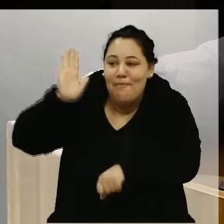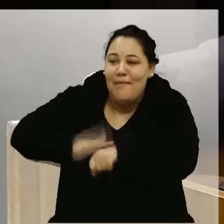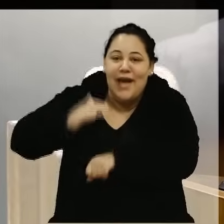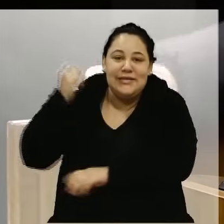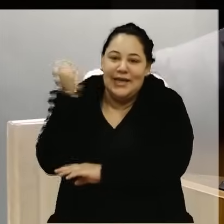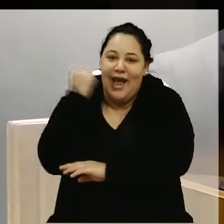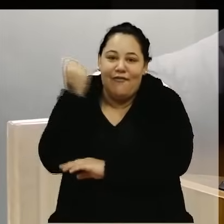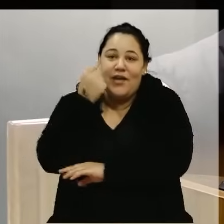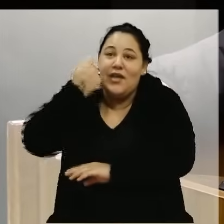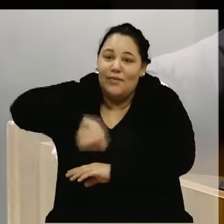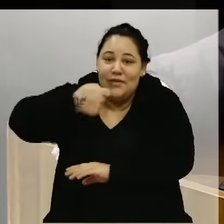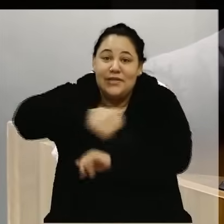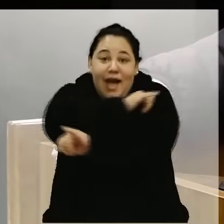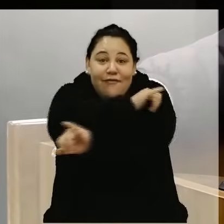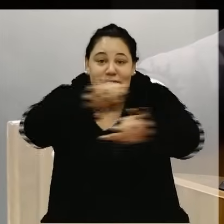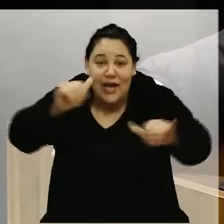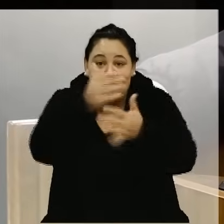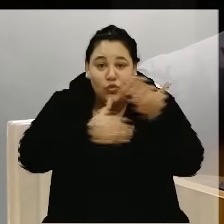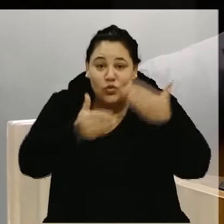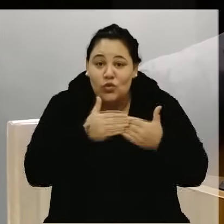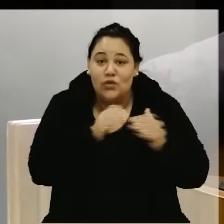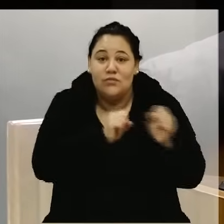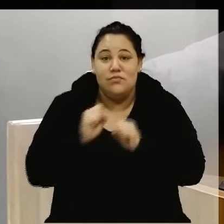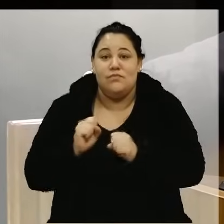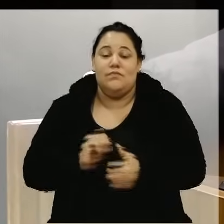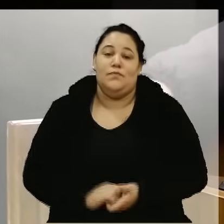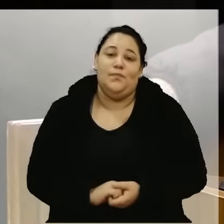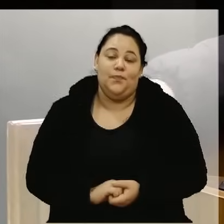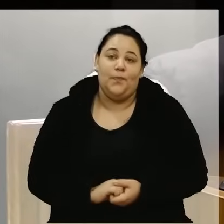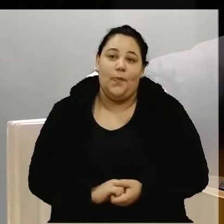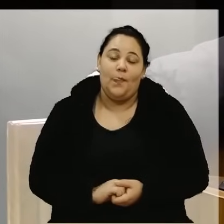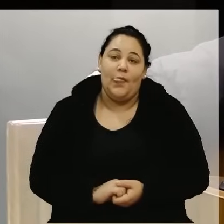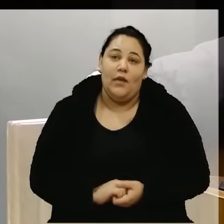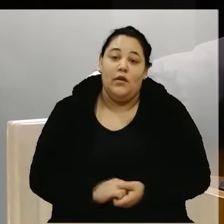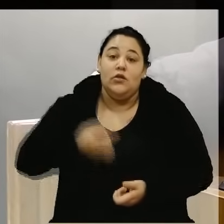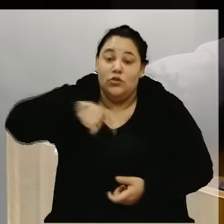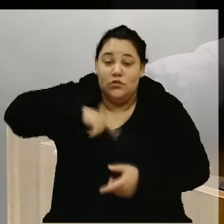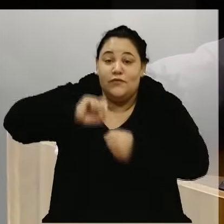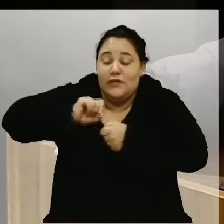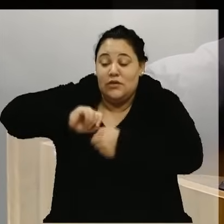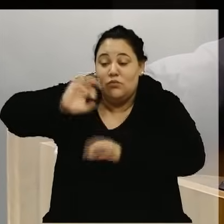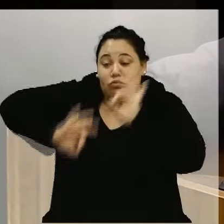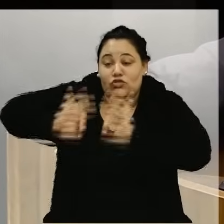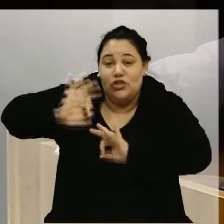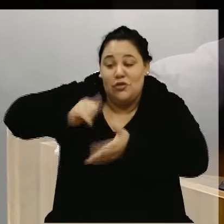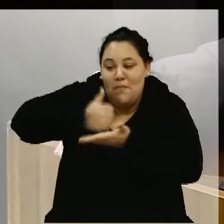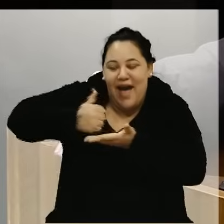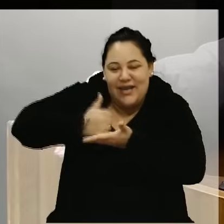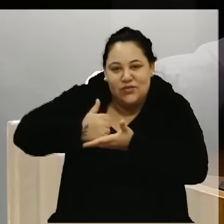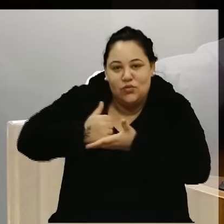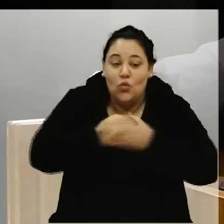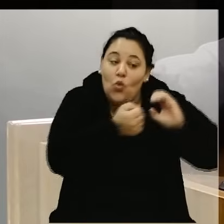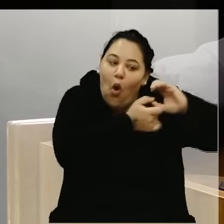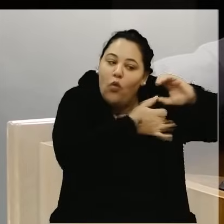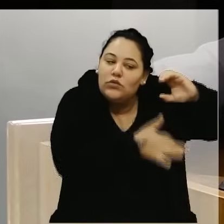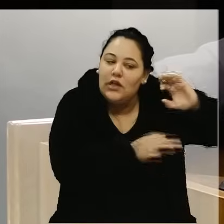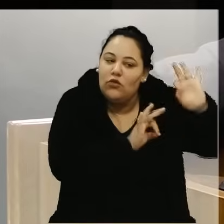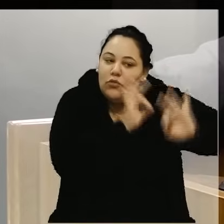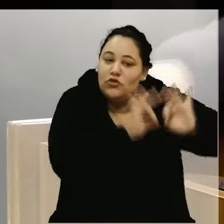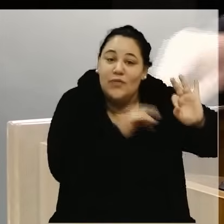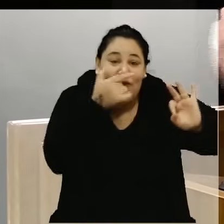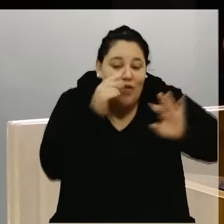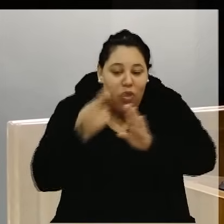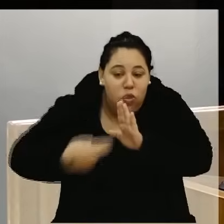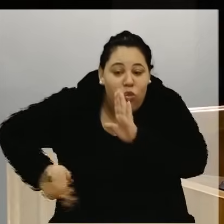tem que ser compartilhado com todas as frentes. Nós faremos um projeto básico, um conceito de projeto para remediação total,